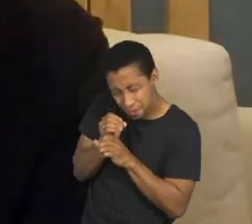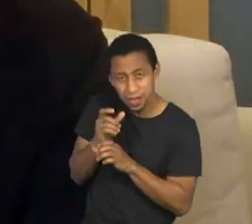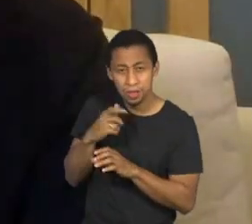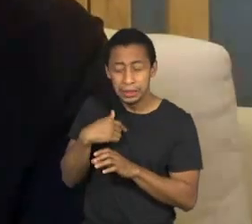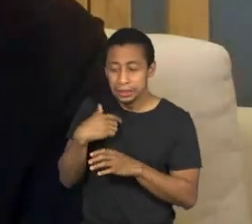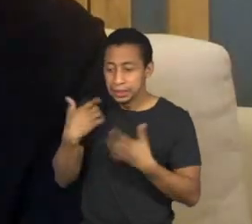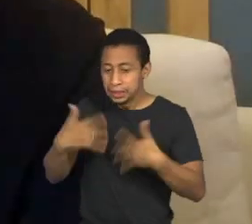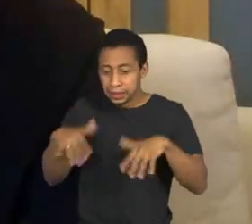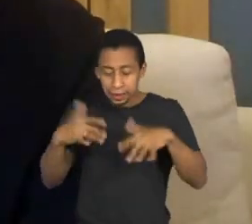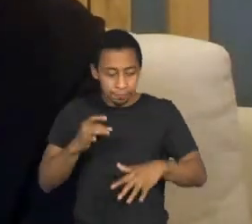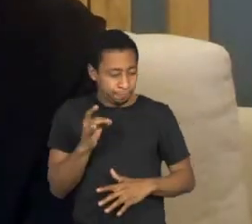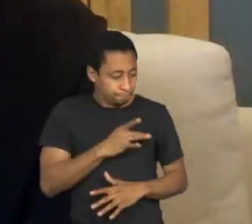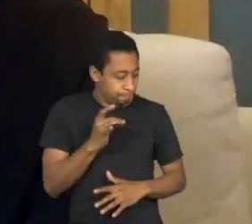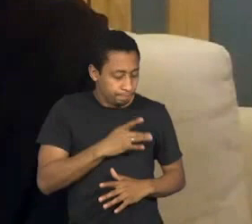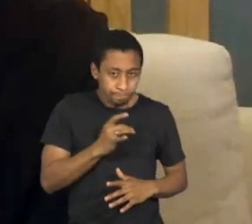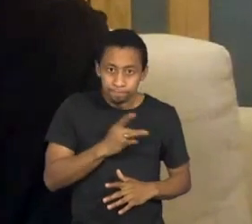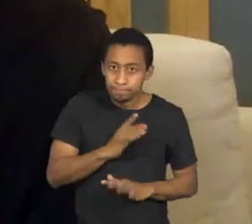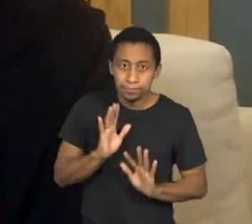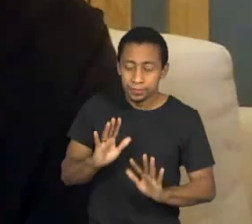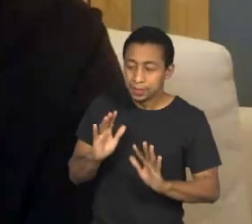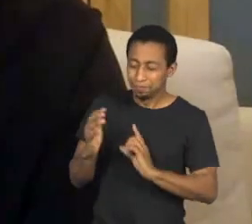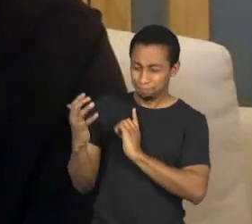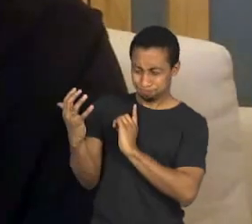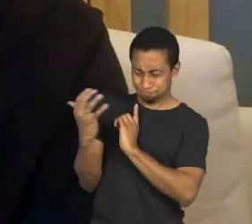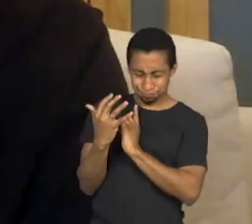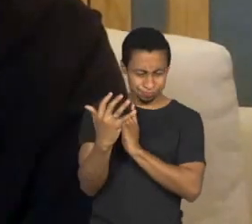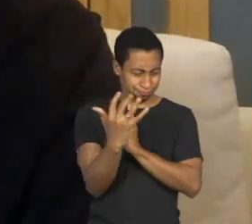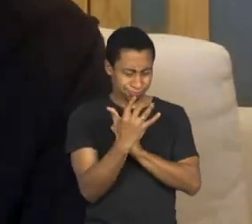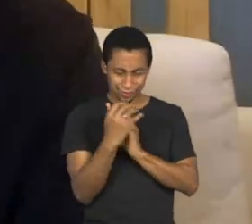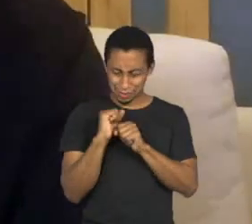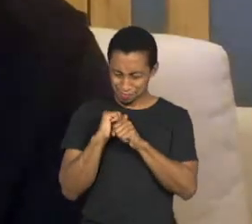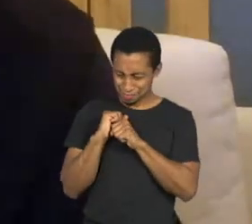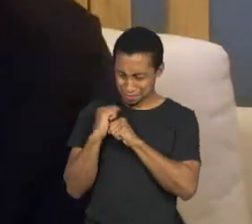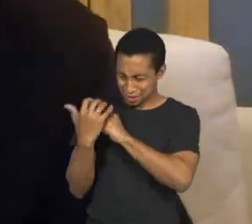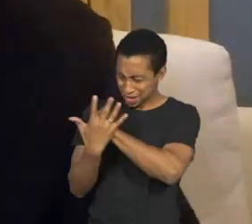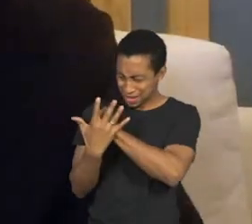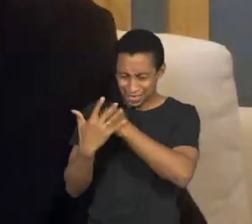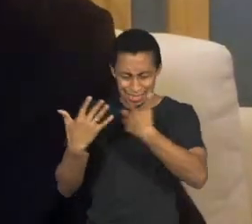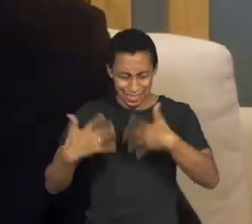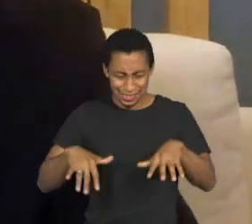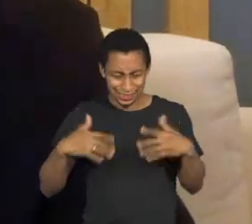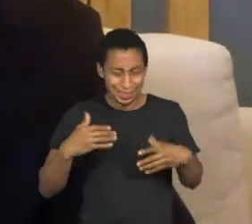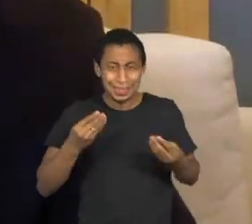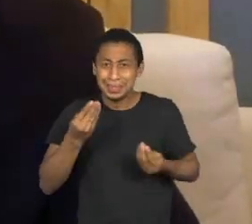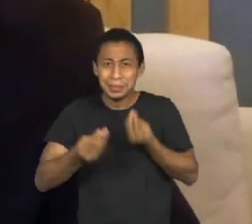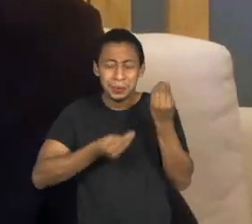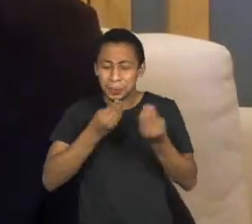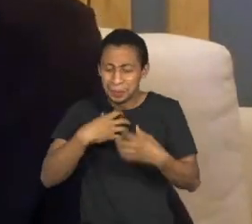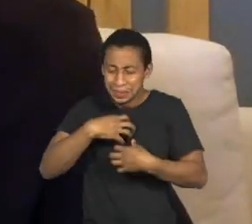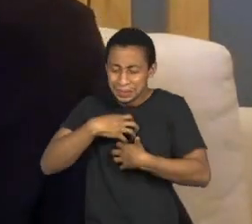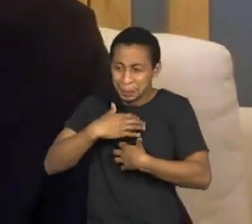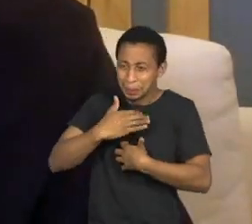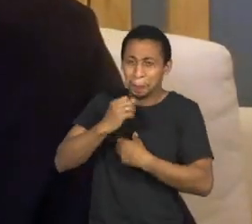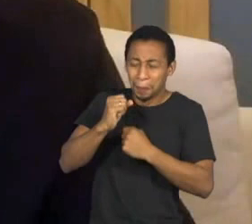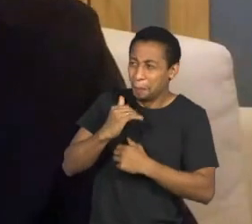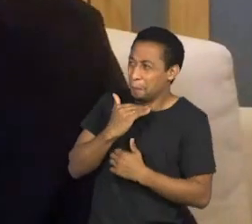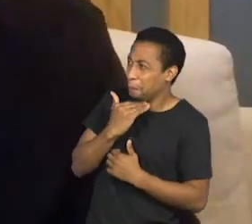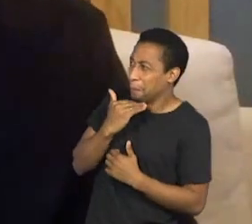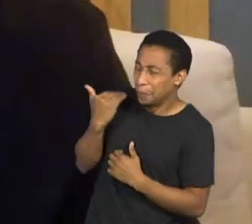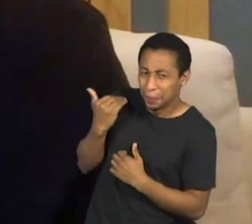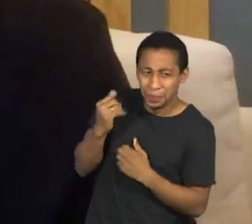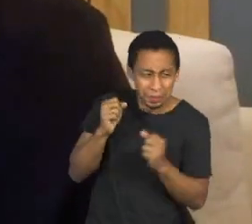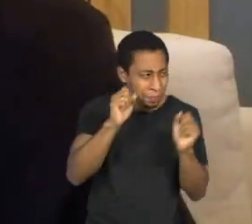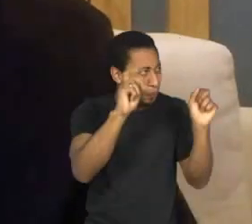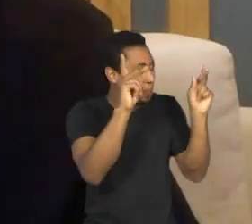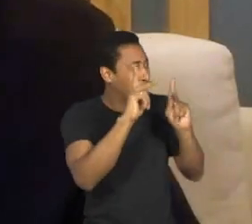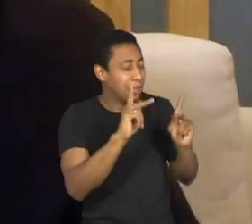amedrontar a gente e encostar a gente na parede de maneira a gente se ver confrontando uma situação de morte ou de quase morte, também é